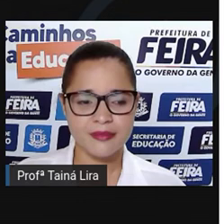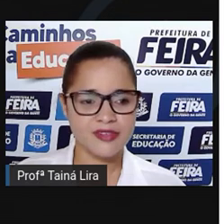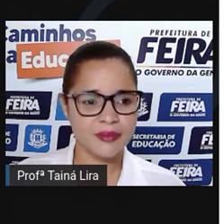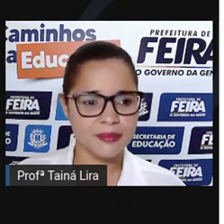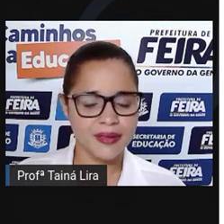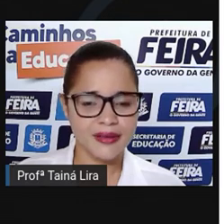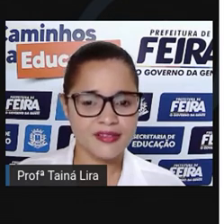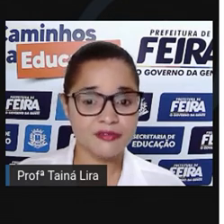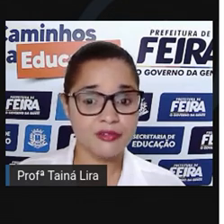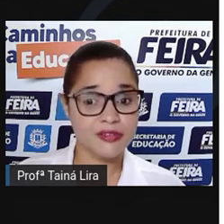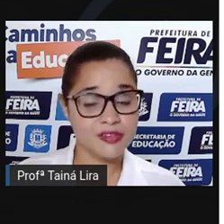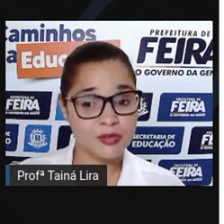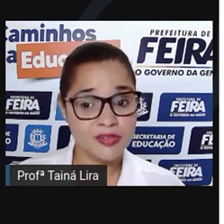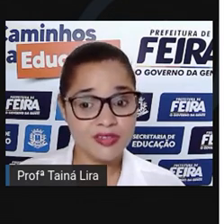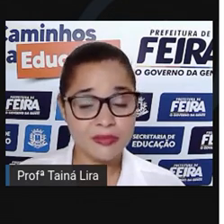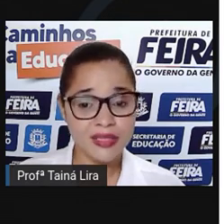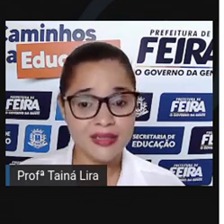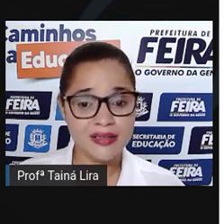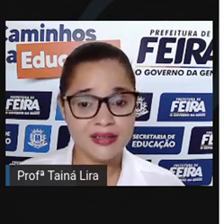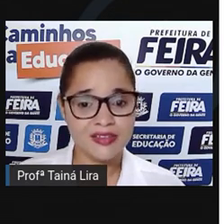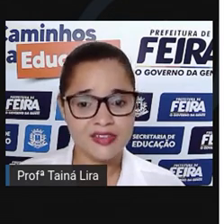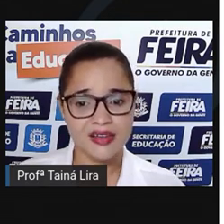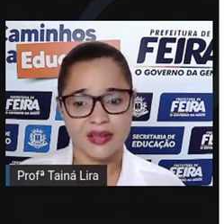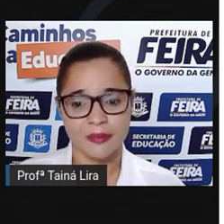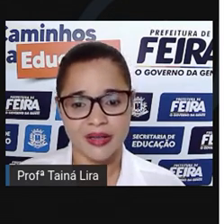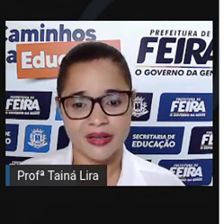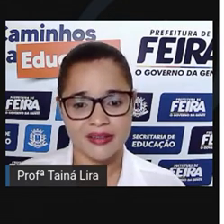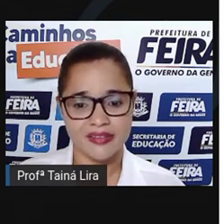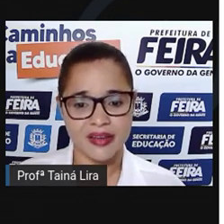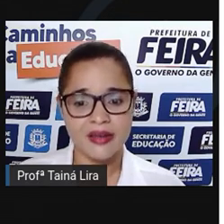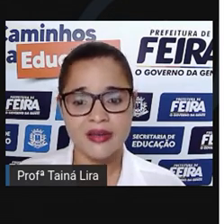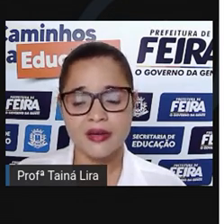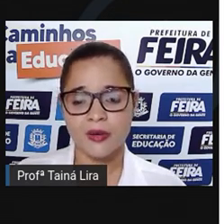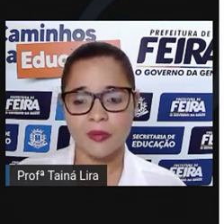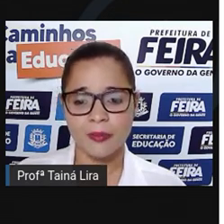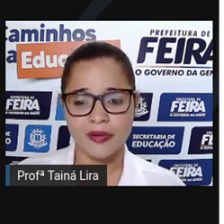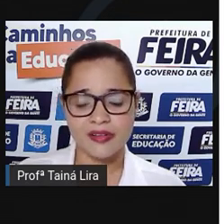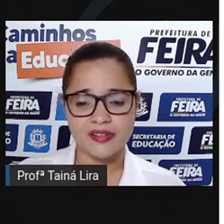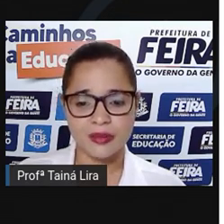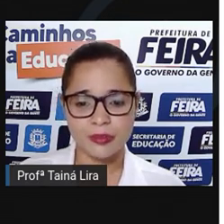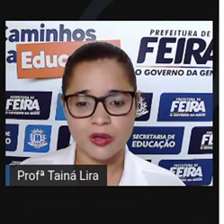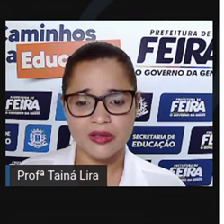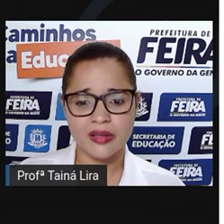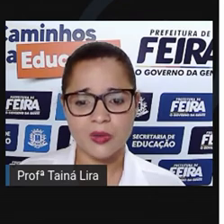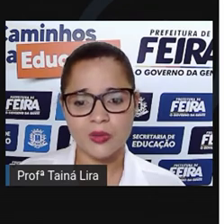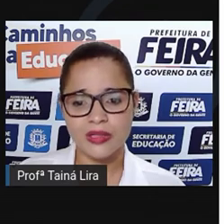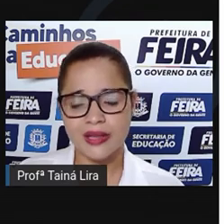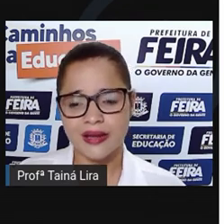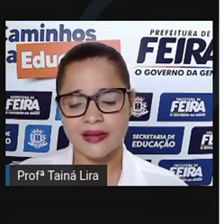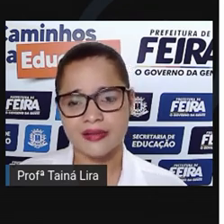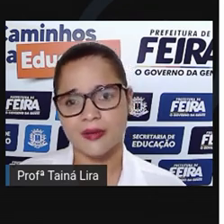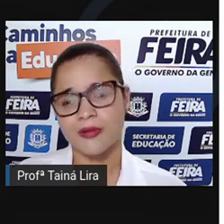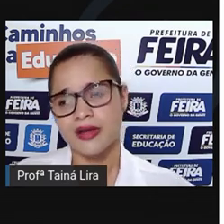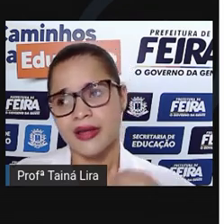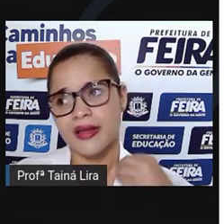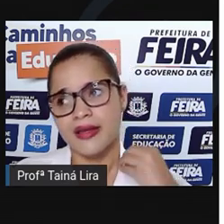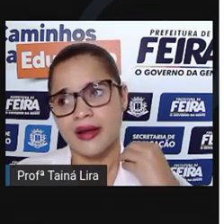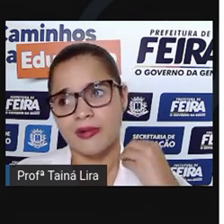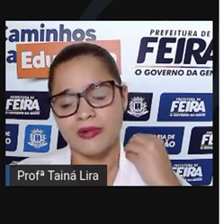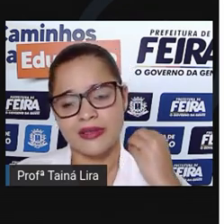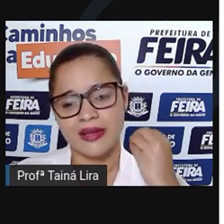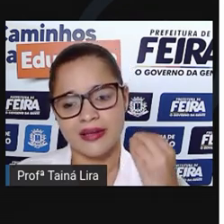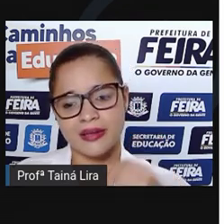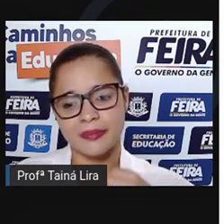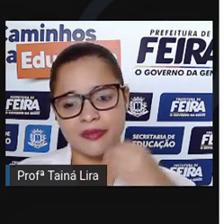nós temos também as influências dos imigrantes alemães né como por exemplo na culinária então